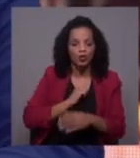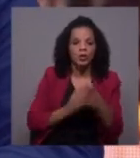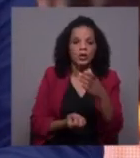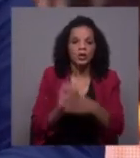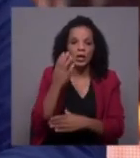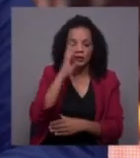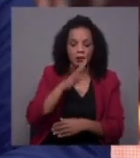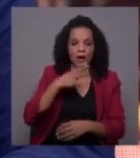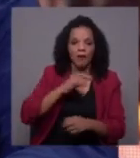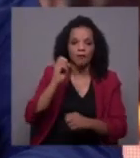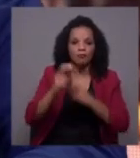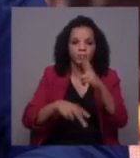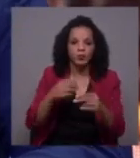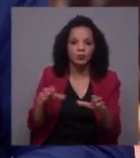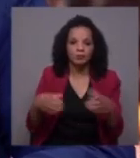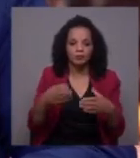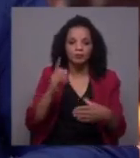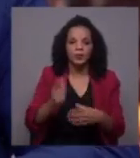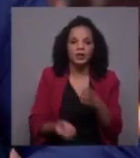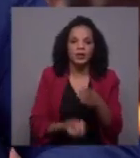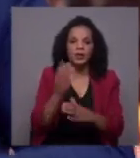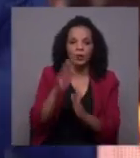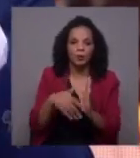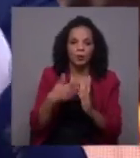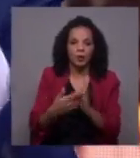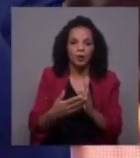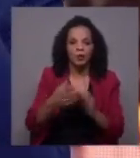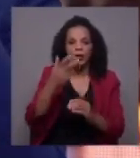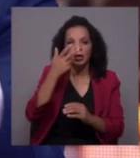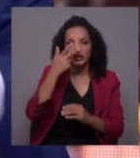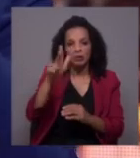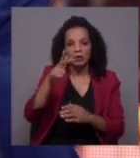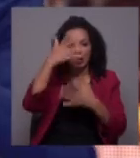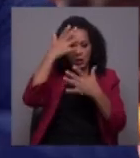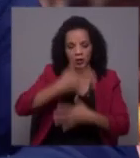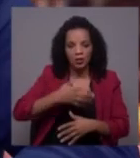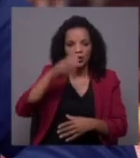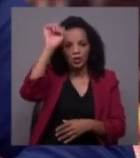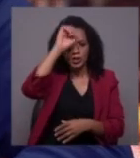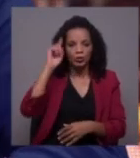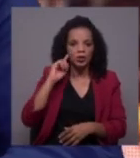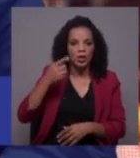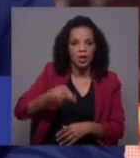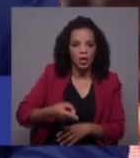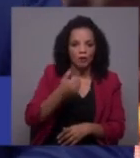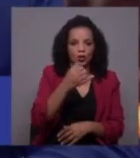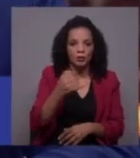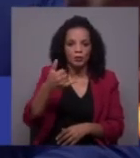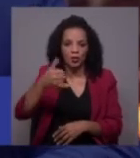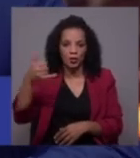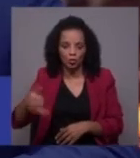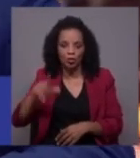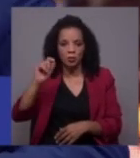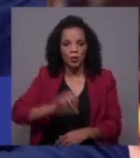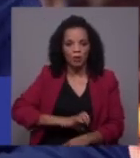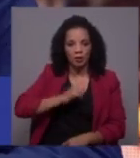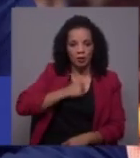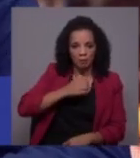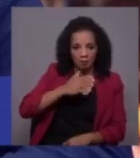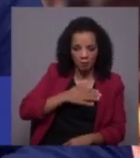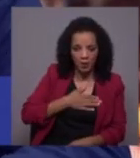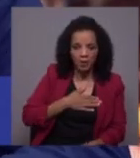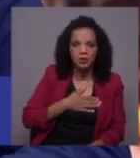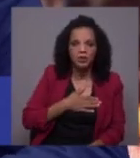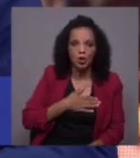quando se quer modernizar uma organização. Criar o plano 100 dias, que termina do dia 9 de janeiro de 2022. Mas também dar confiança às empresas,